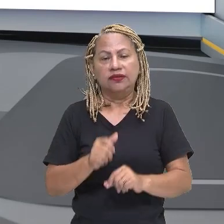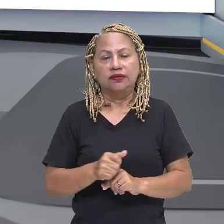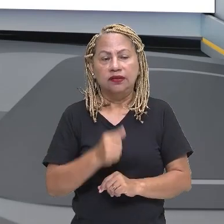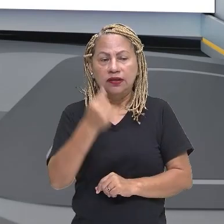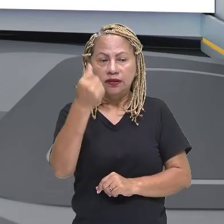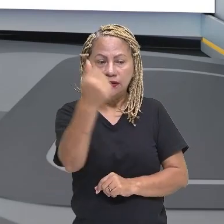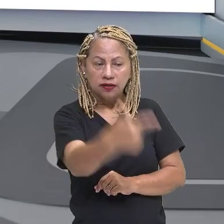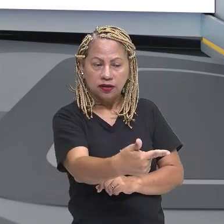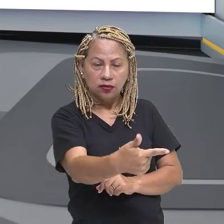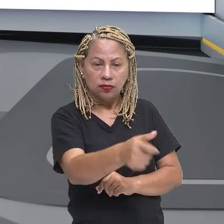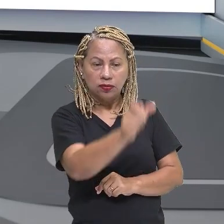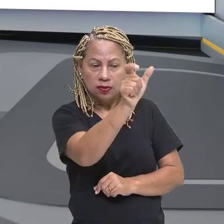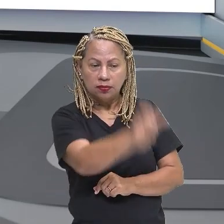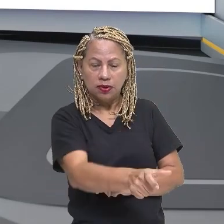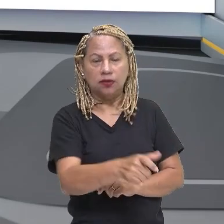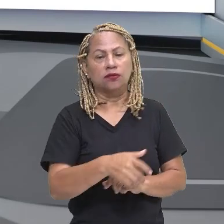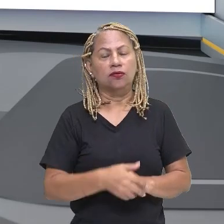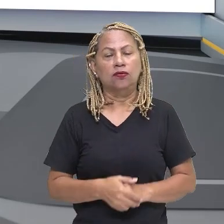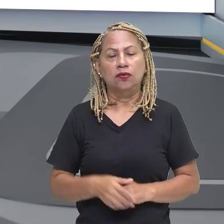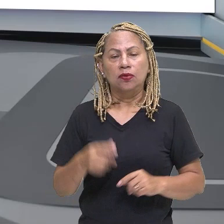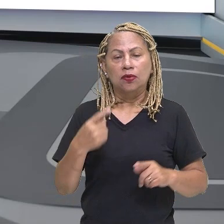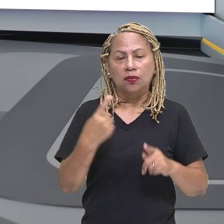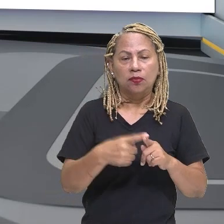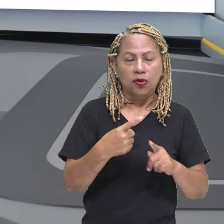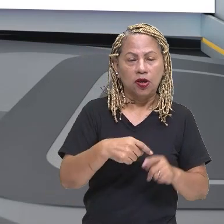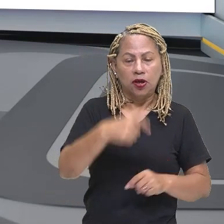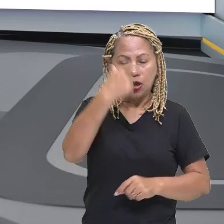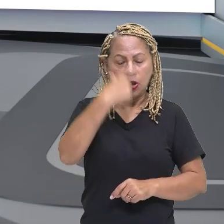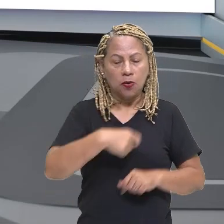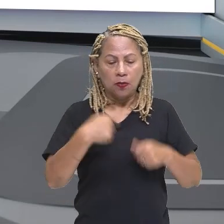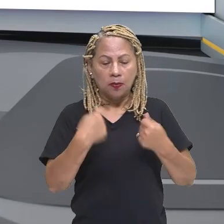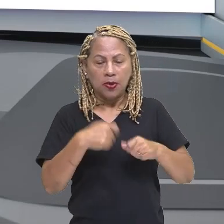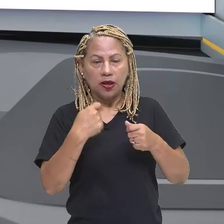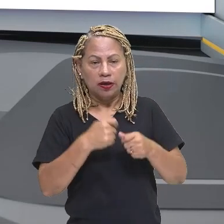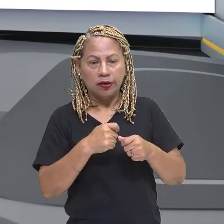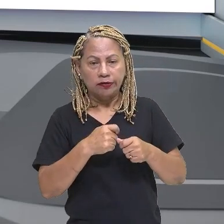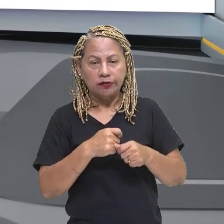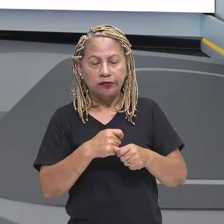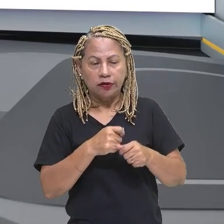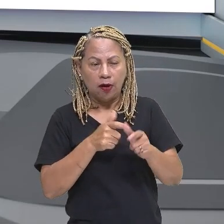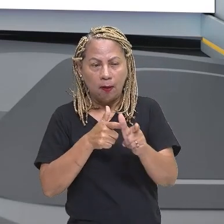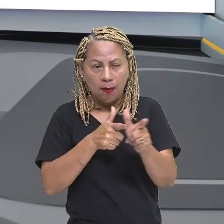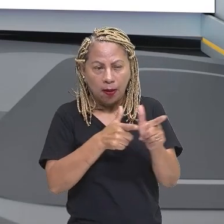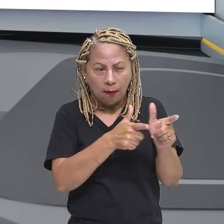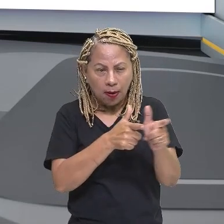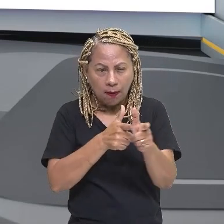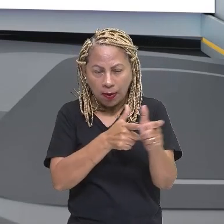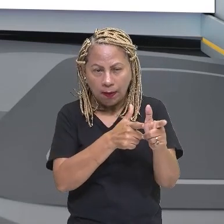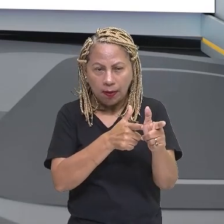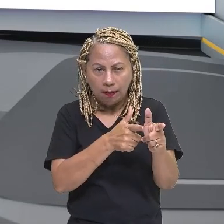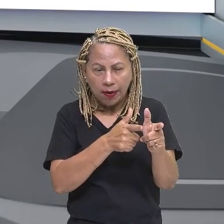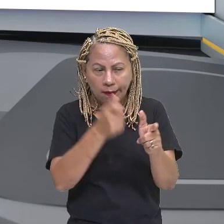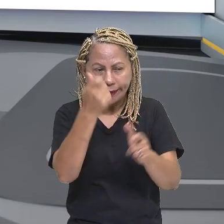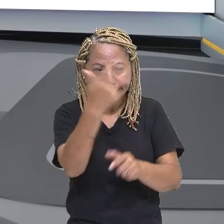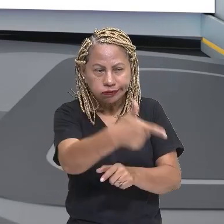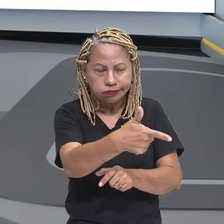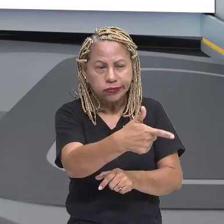alguém que deve eliminar seus oponentes com diversas armas, especialmente as de fogo,